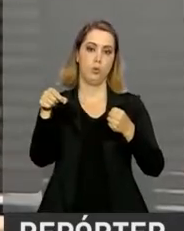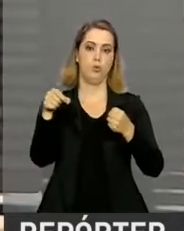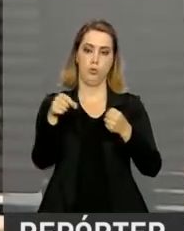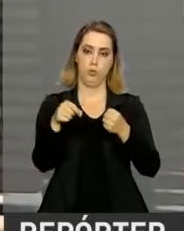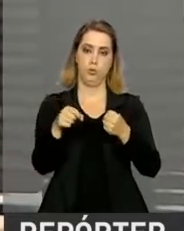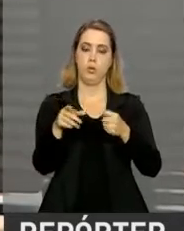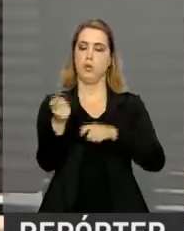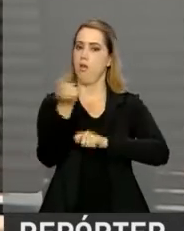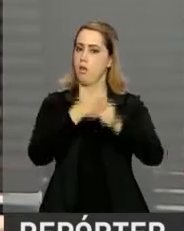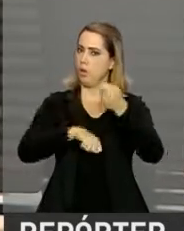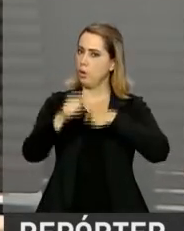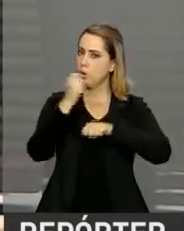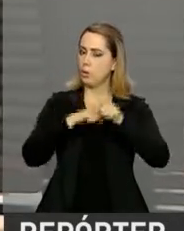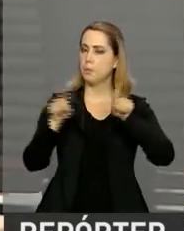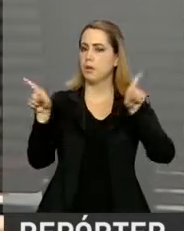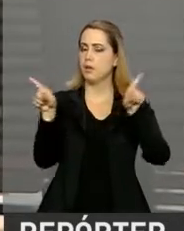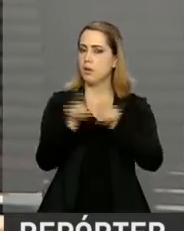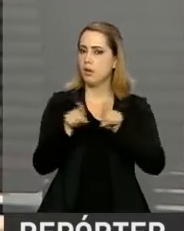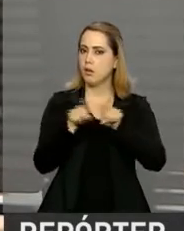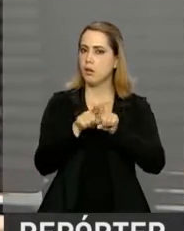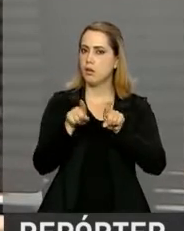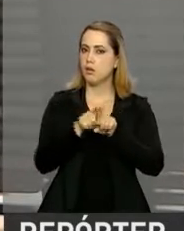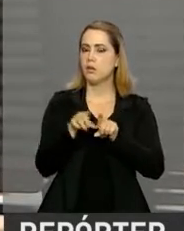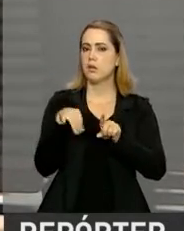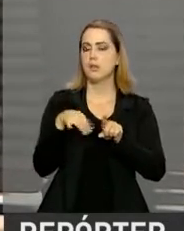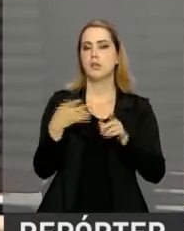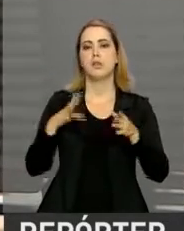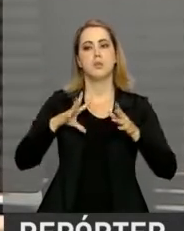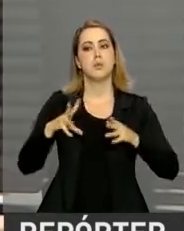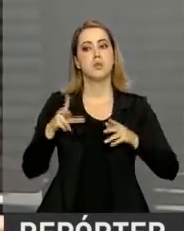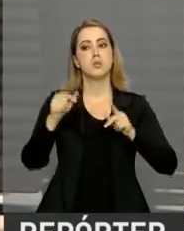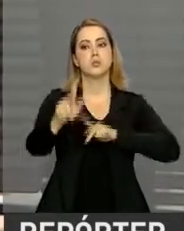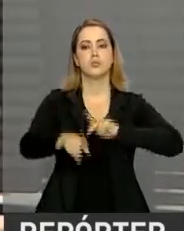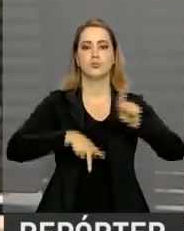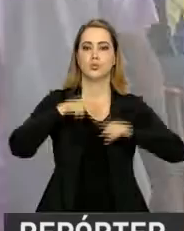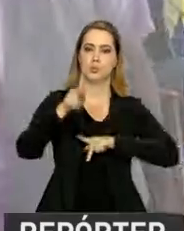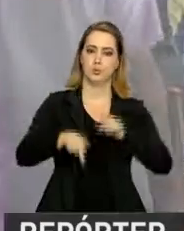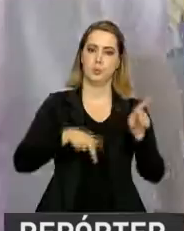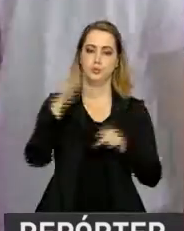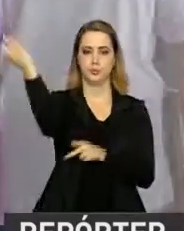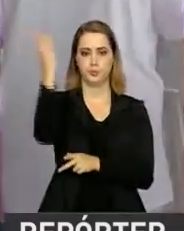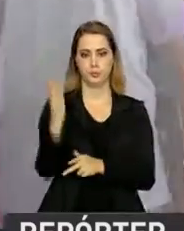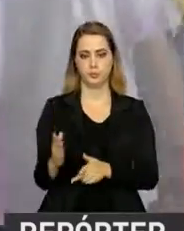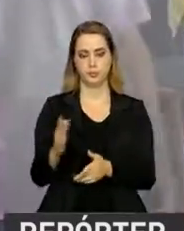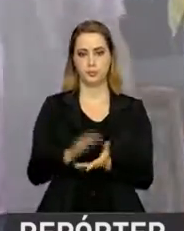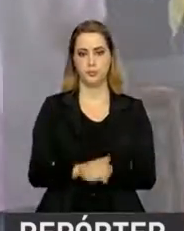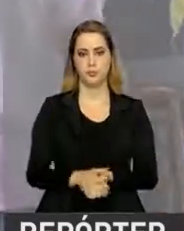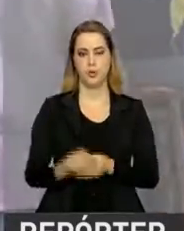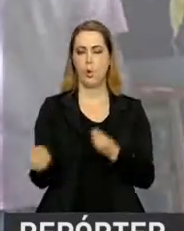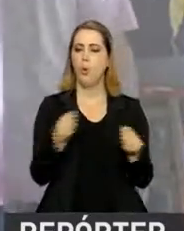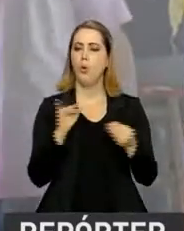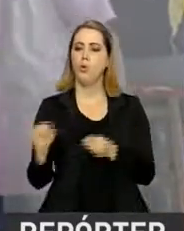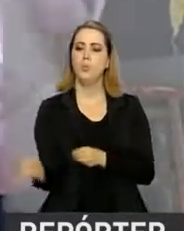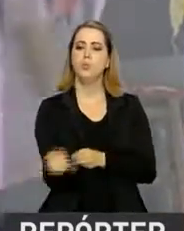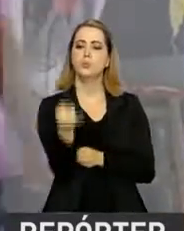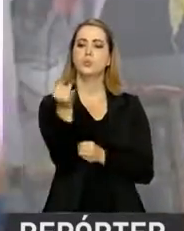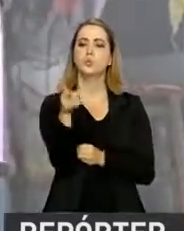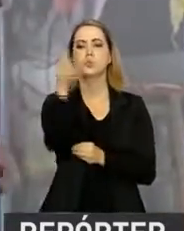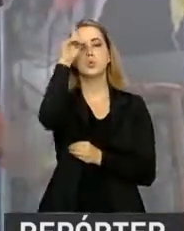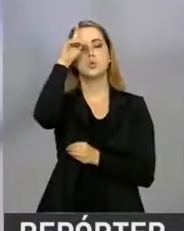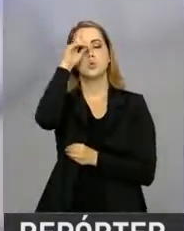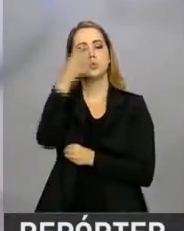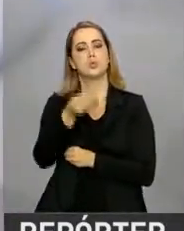de vista econômico mas que vai influenciar a vida de todos os brasileiros e com os juros impactam o dia a dia das